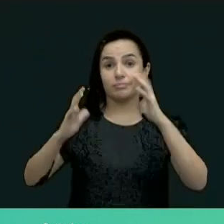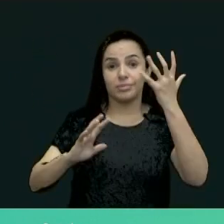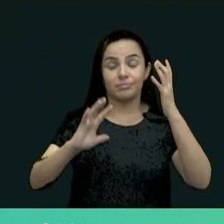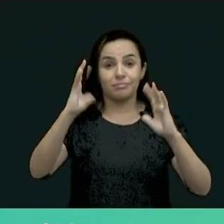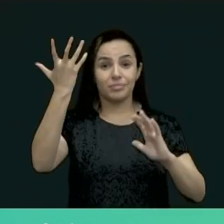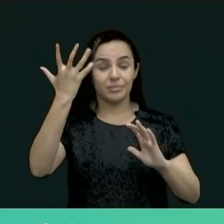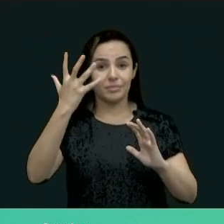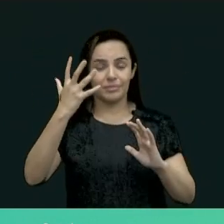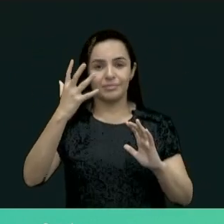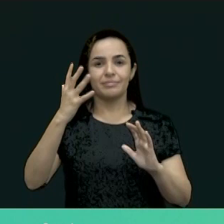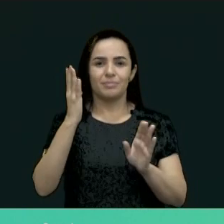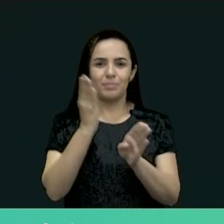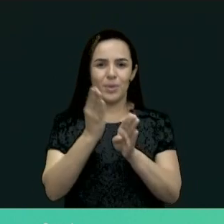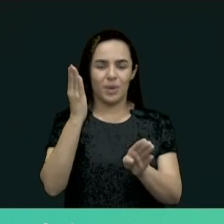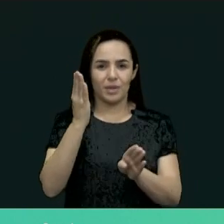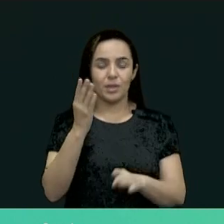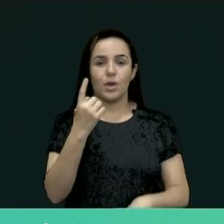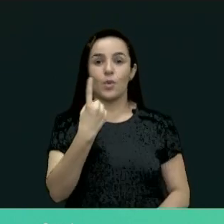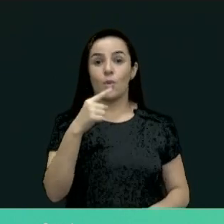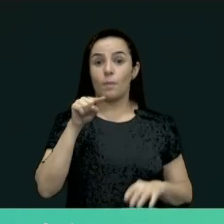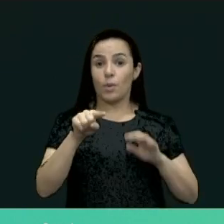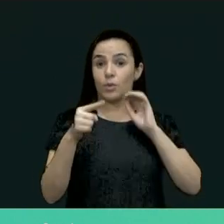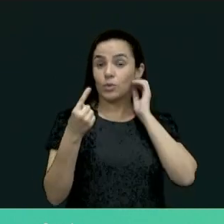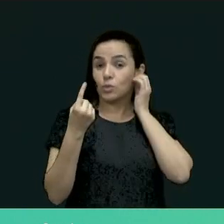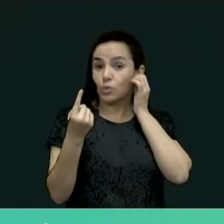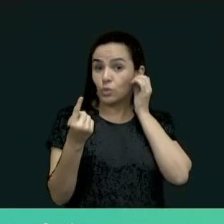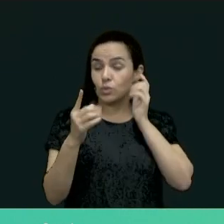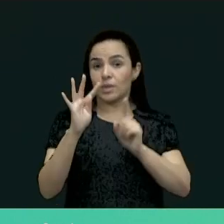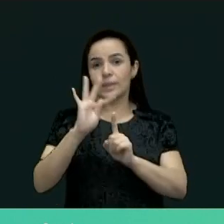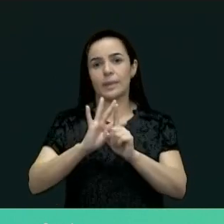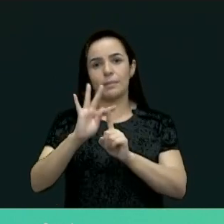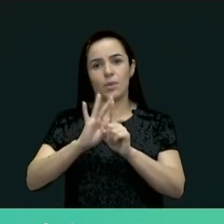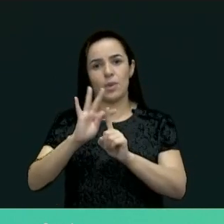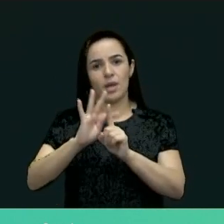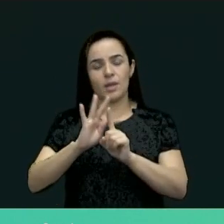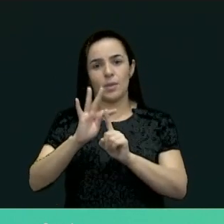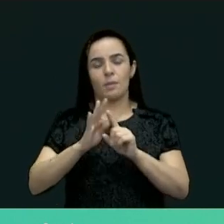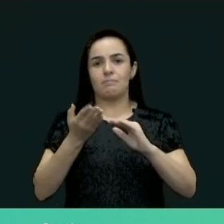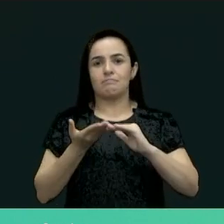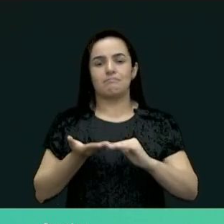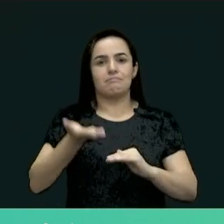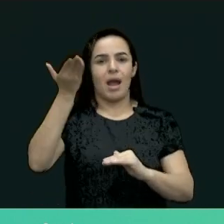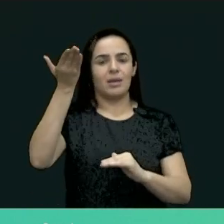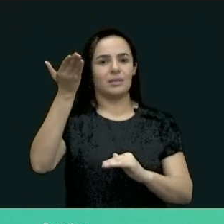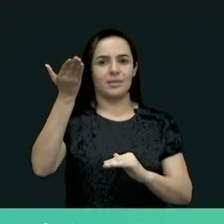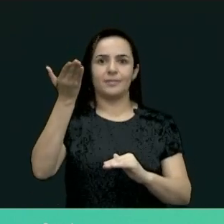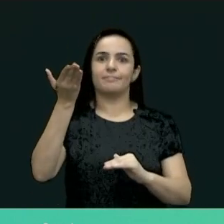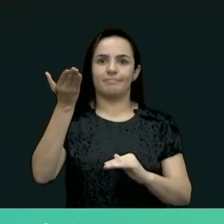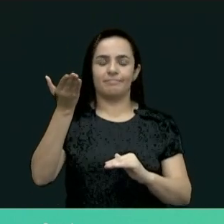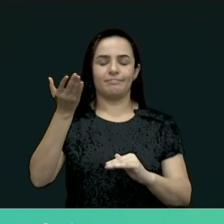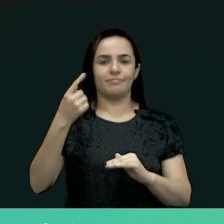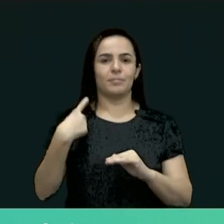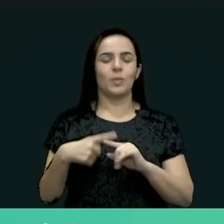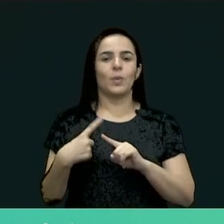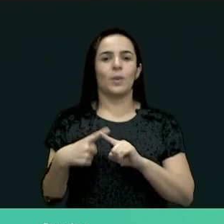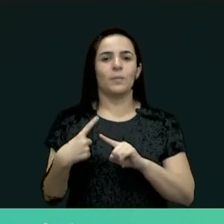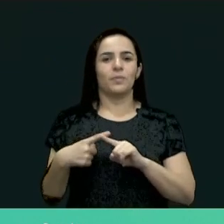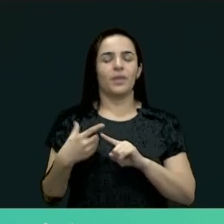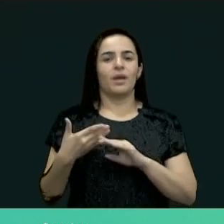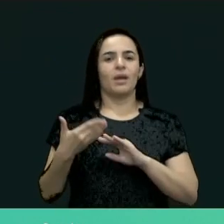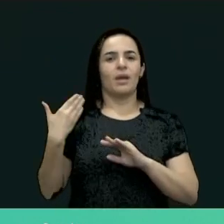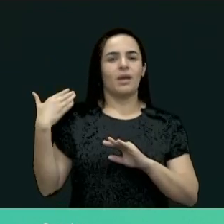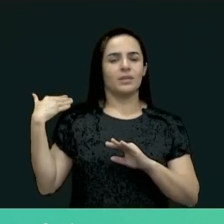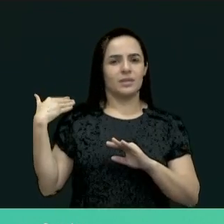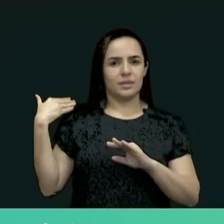planeta já está 1,1 graus Celsius com temperatura superior ao que nós tínhamos na